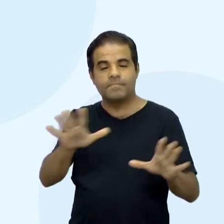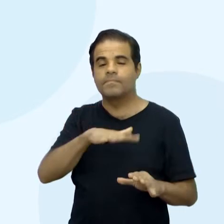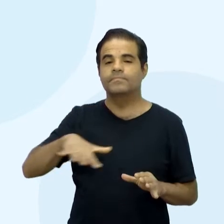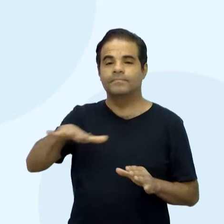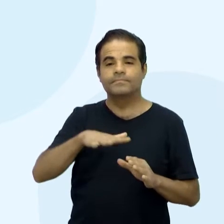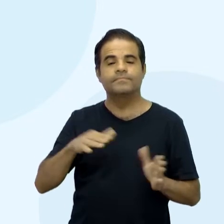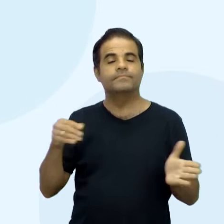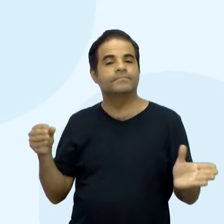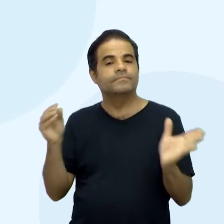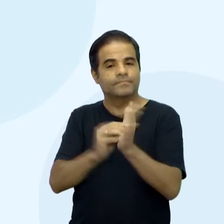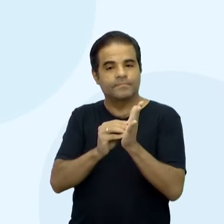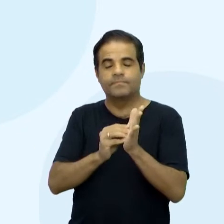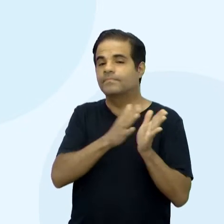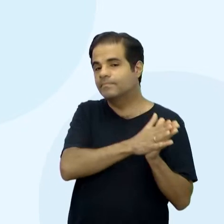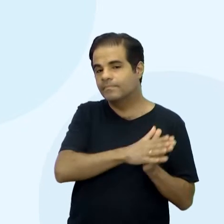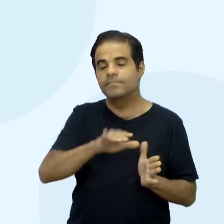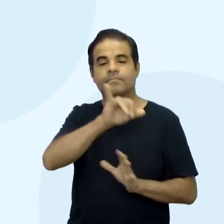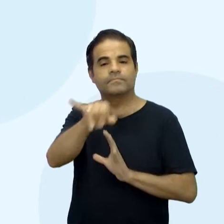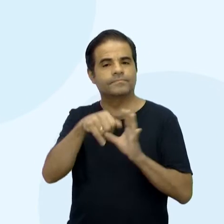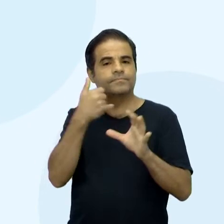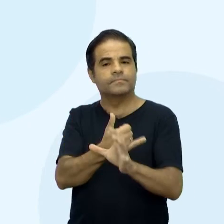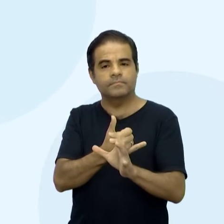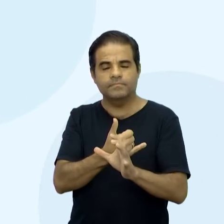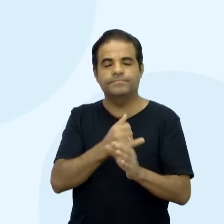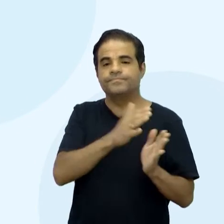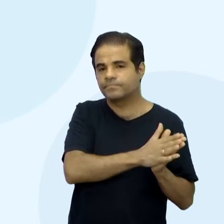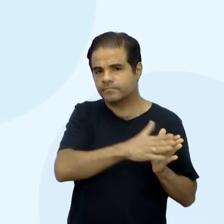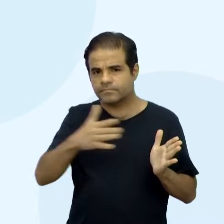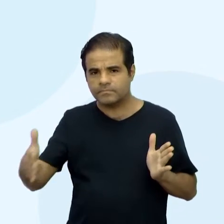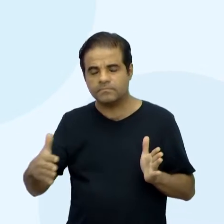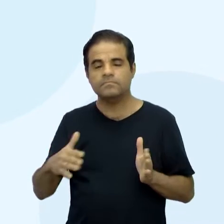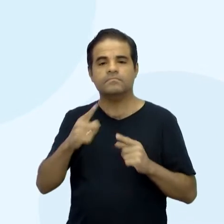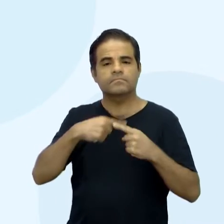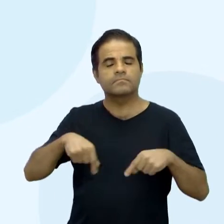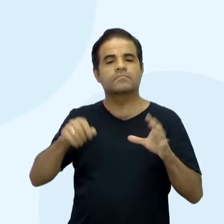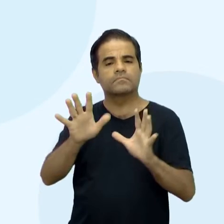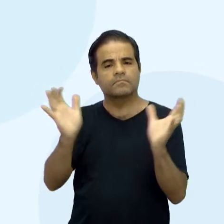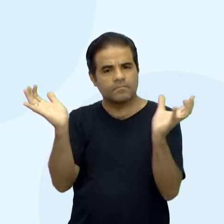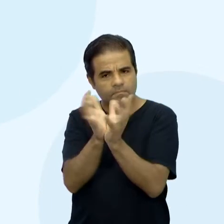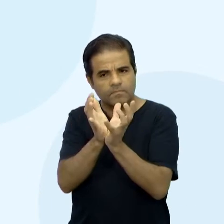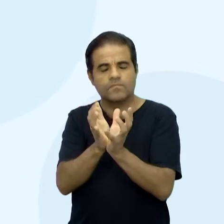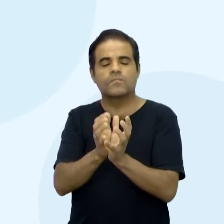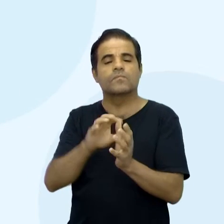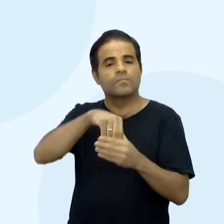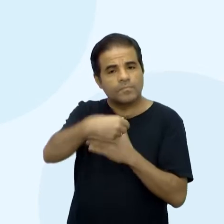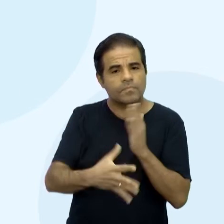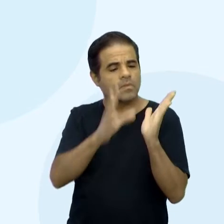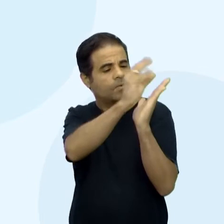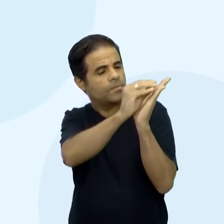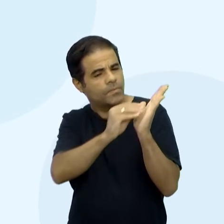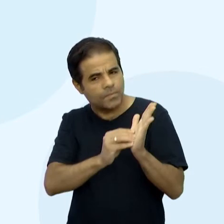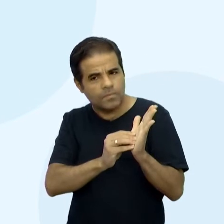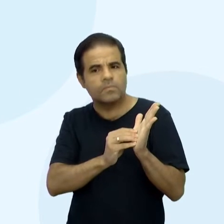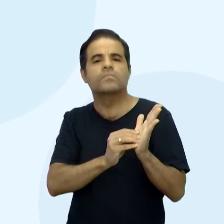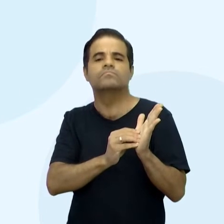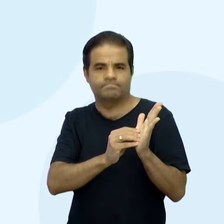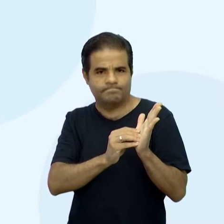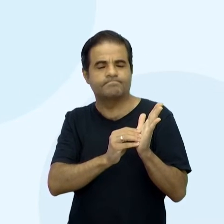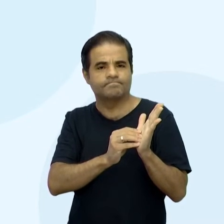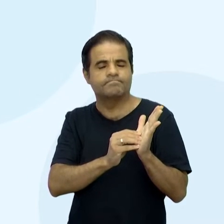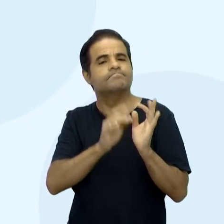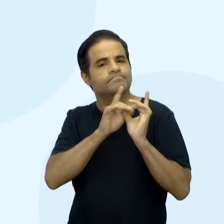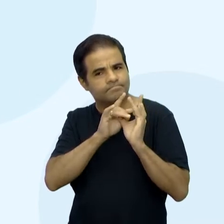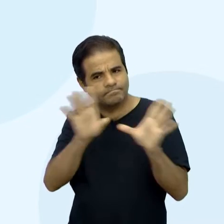no YouTube. E mesmo com a abertura total para o público, o conteúdo ainda é gravado